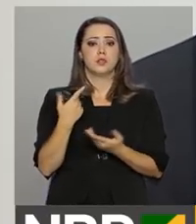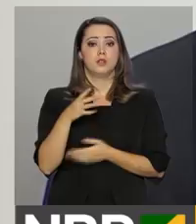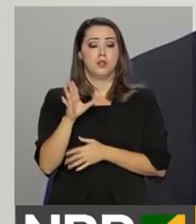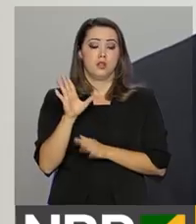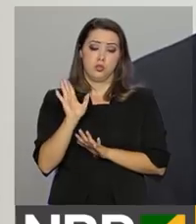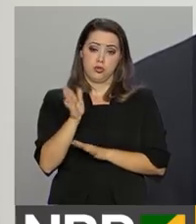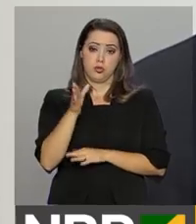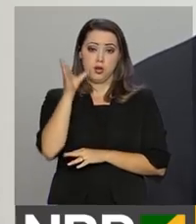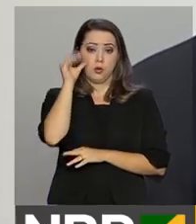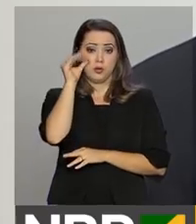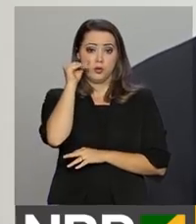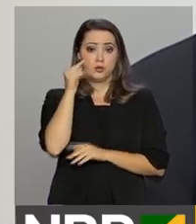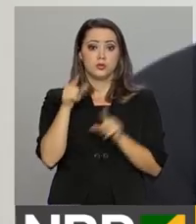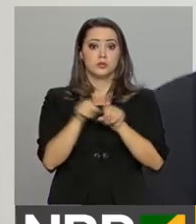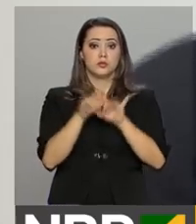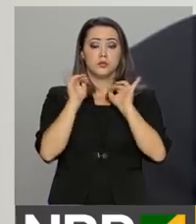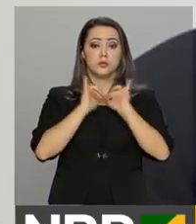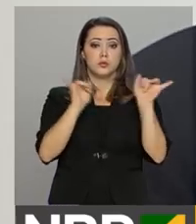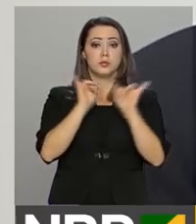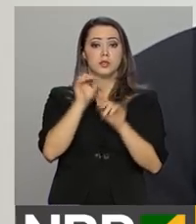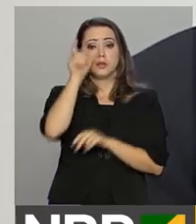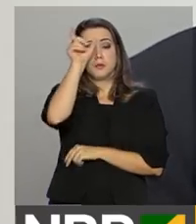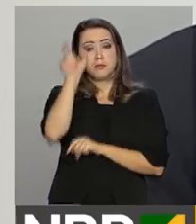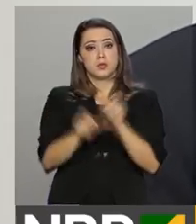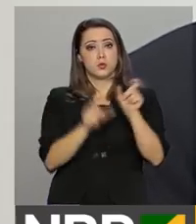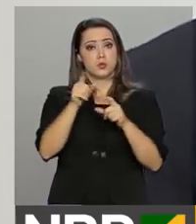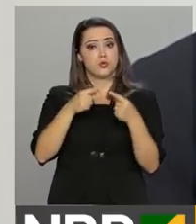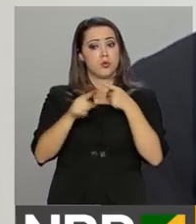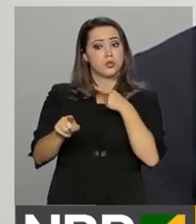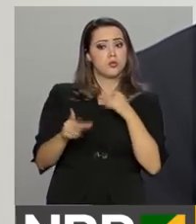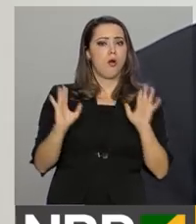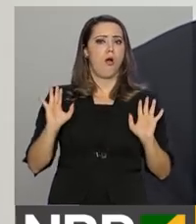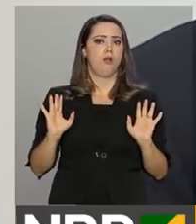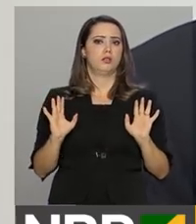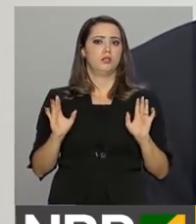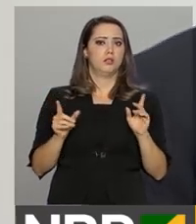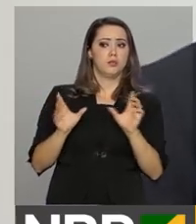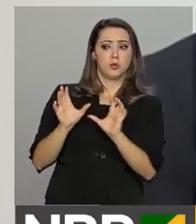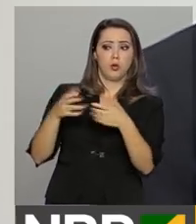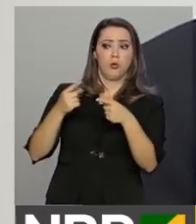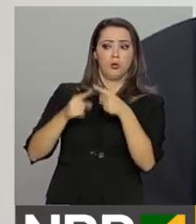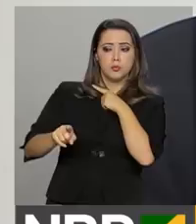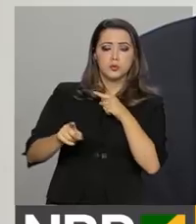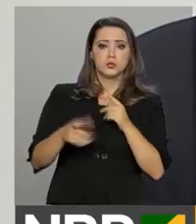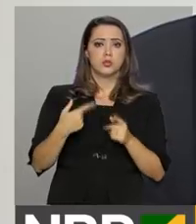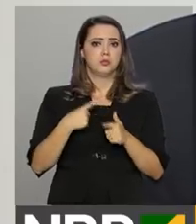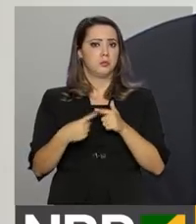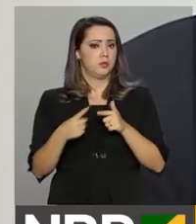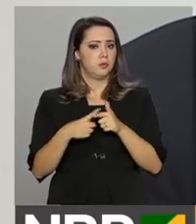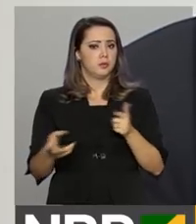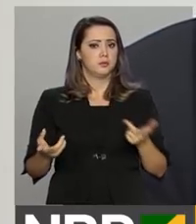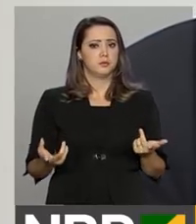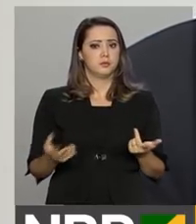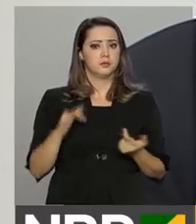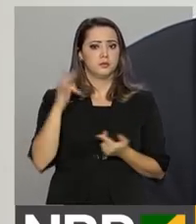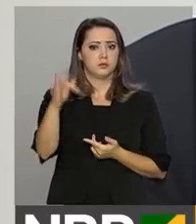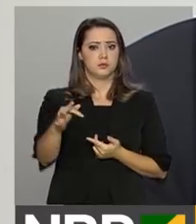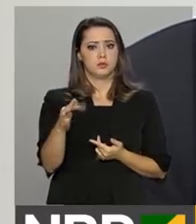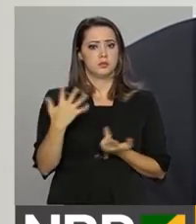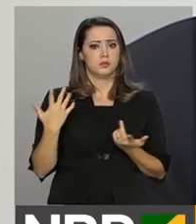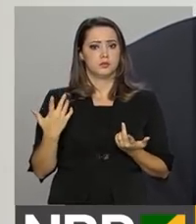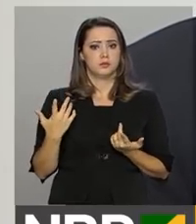curioso a empresa vai começar a publicar aqueles que votam contra por aqueles que votam contra que terão problemas no futuro